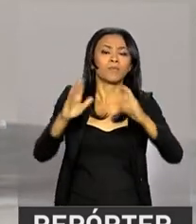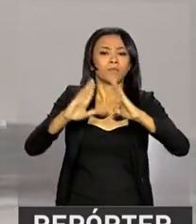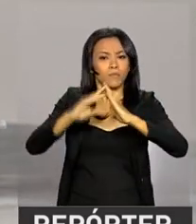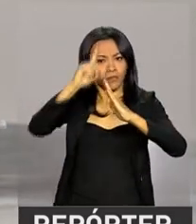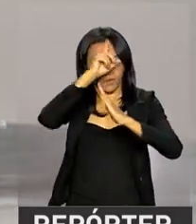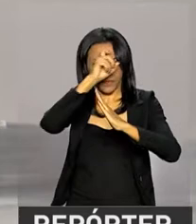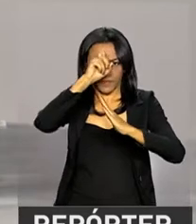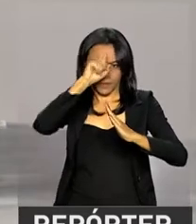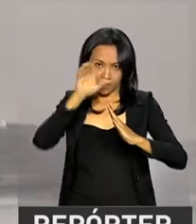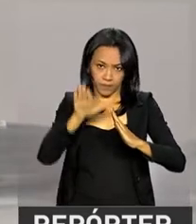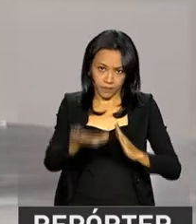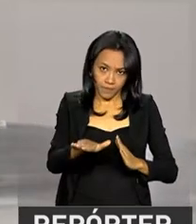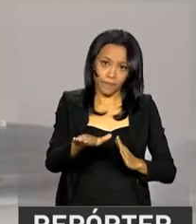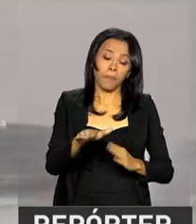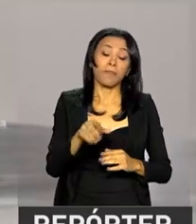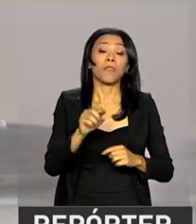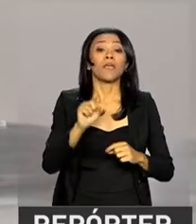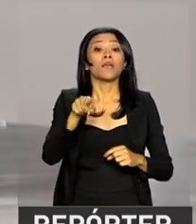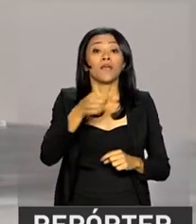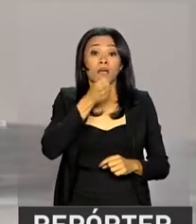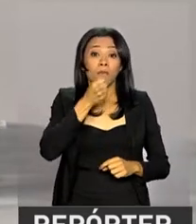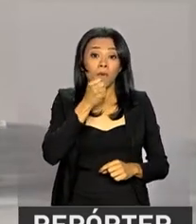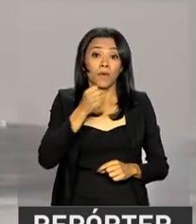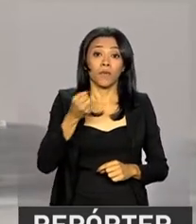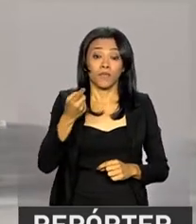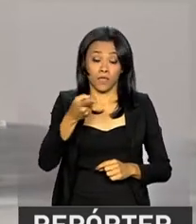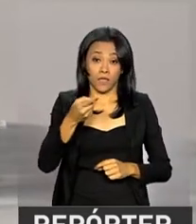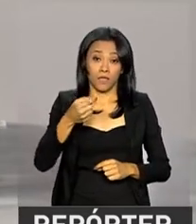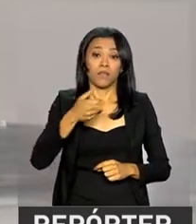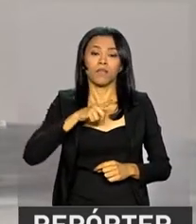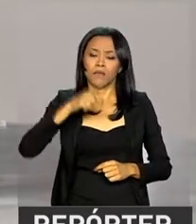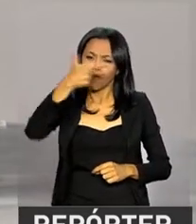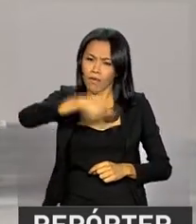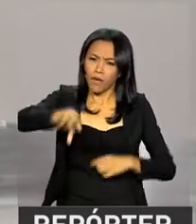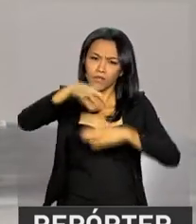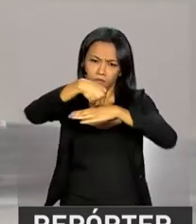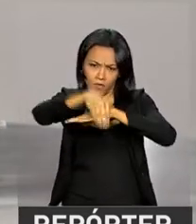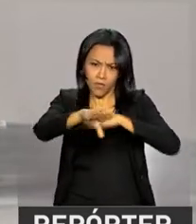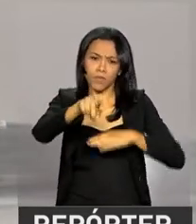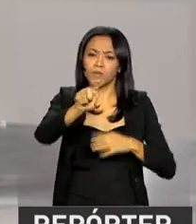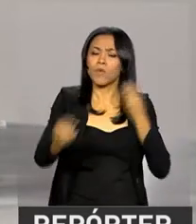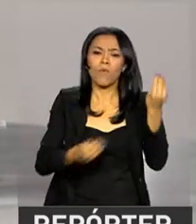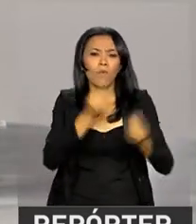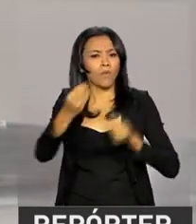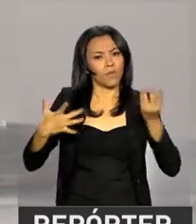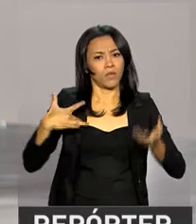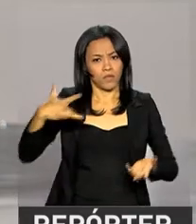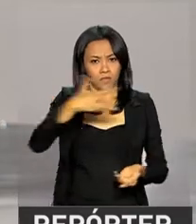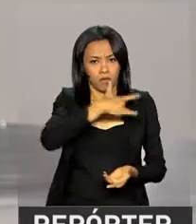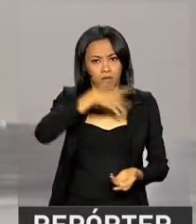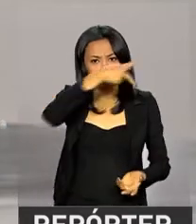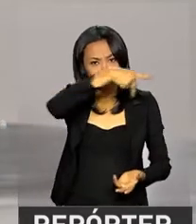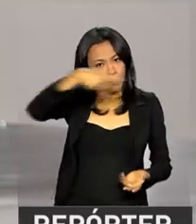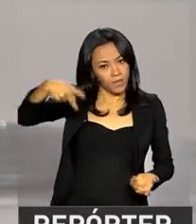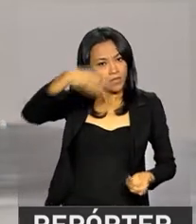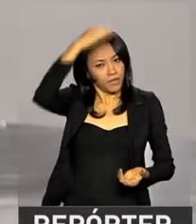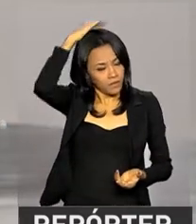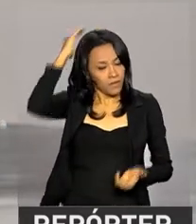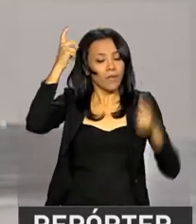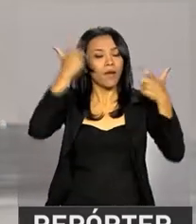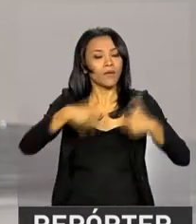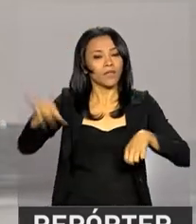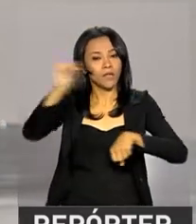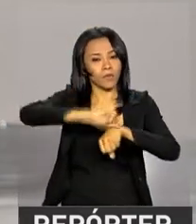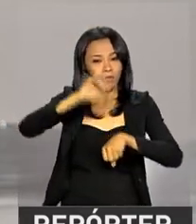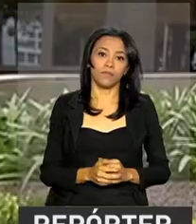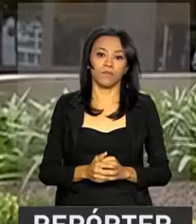terapia semi-intensiva. O repórter José Luiz Filho tem mais informações sobre o estado de saúde do presidente, direto da